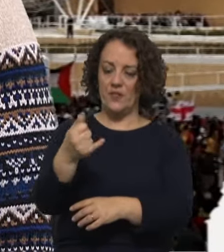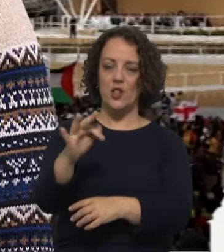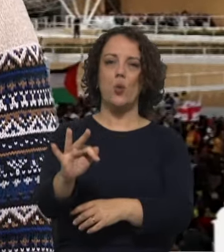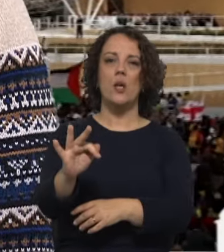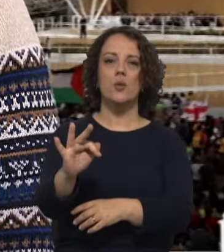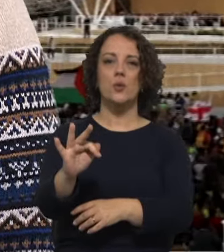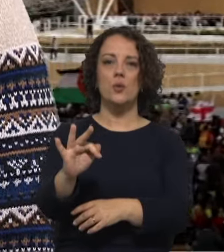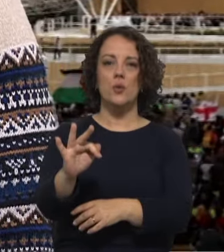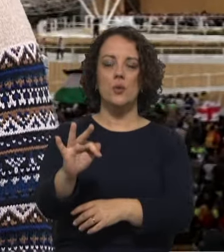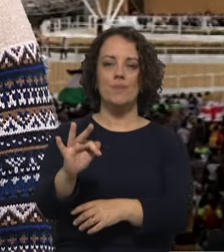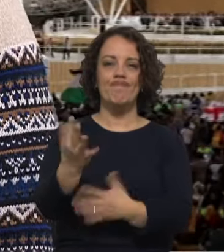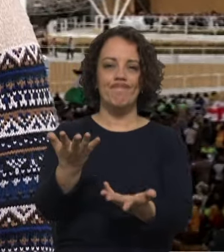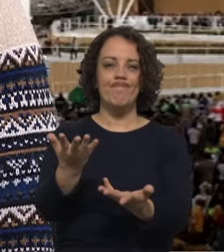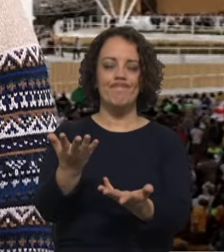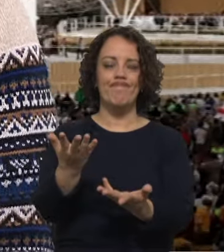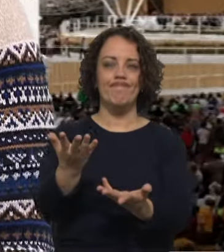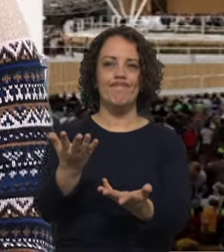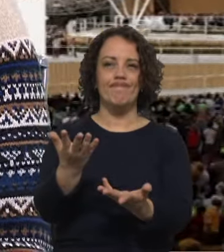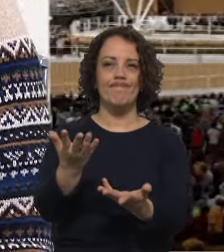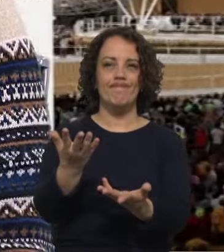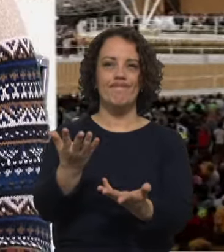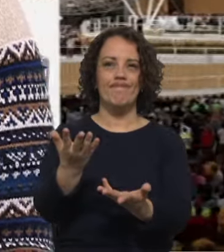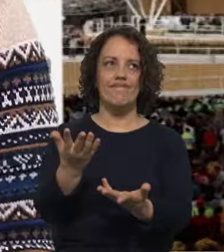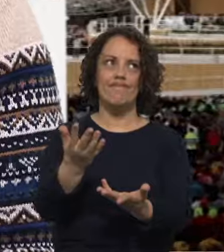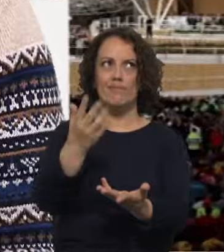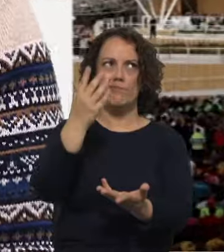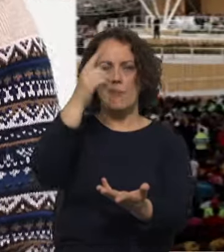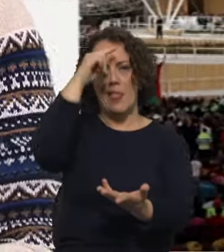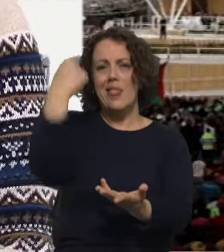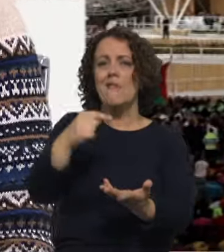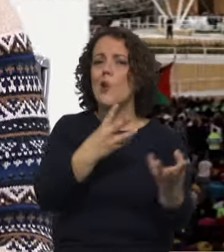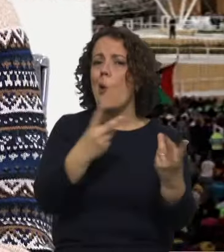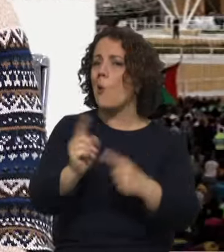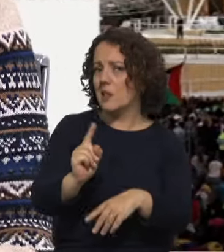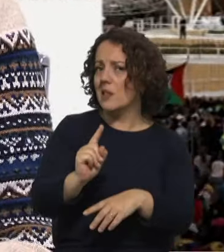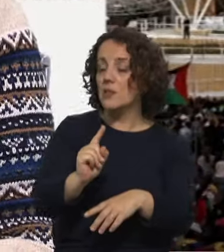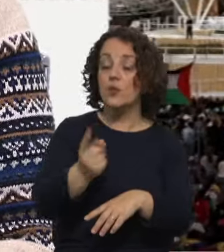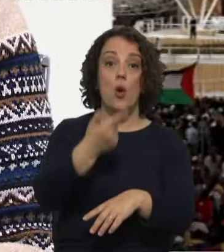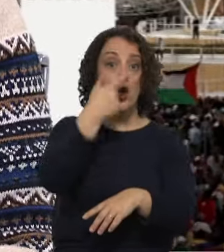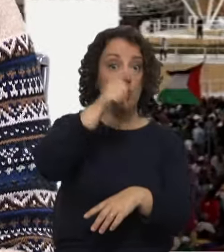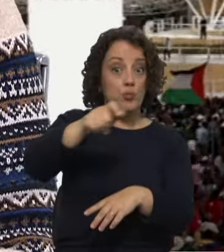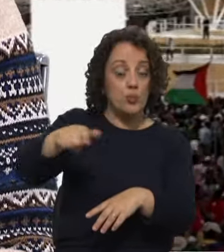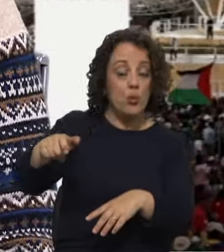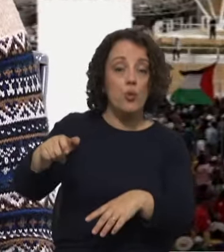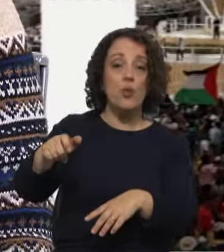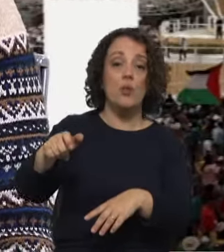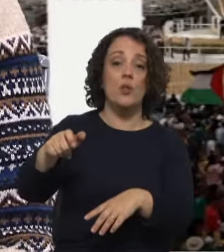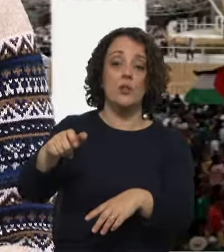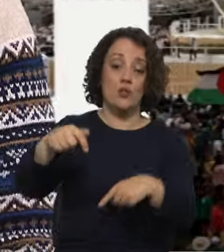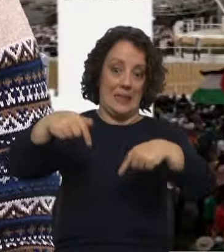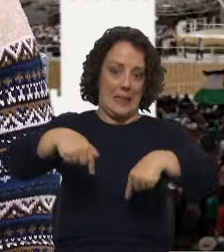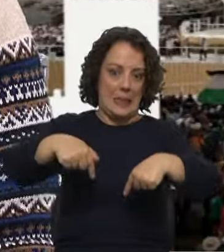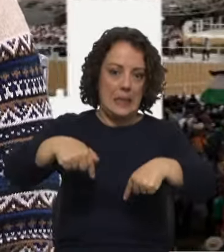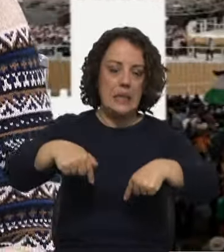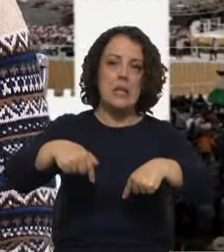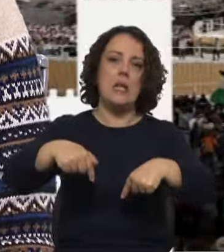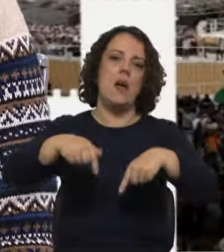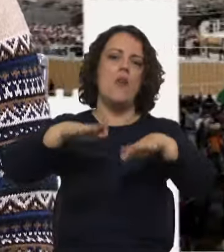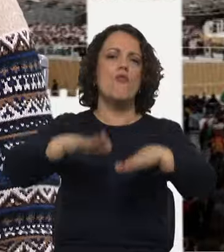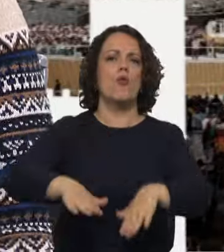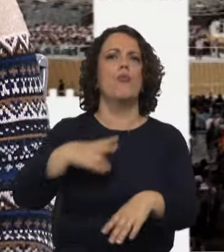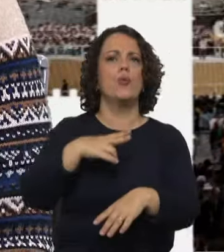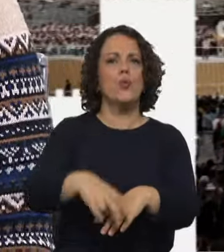H portanto não é difícil fazer as contas e e por mais que as pessoas aqui que ficaram todo o tempo em Portugal dizem